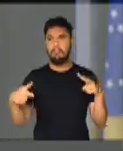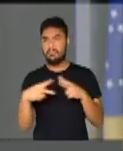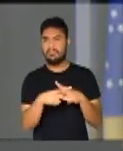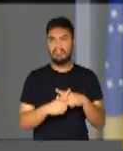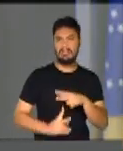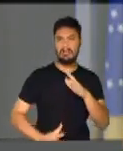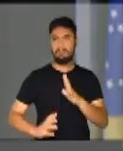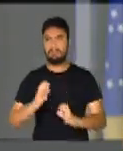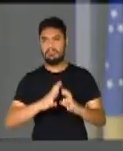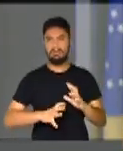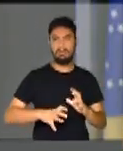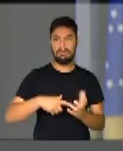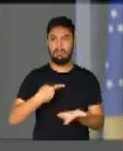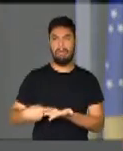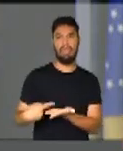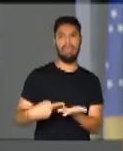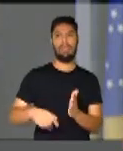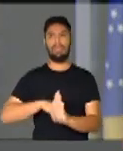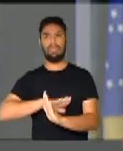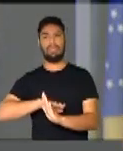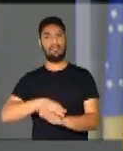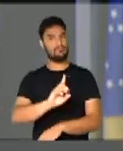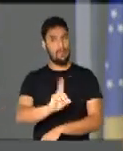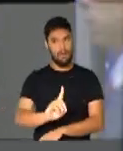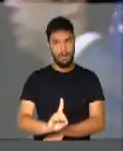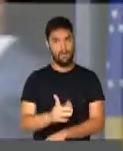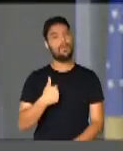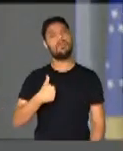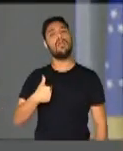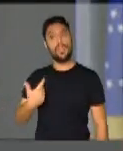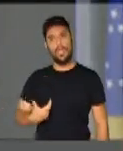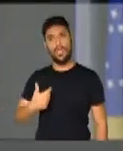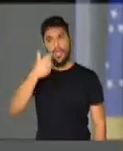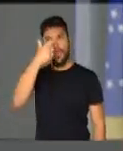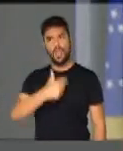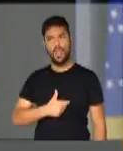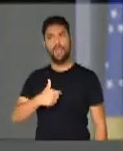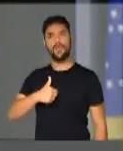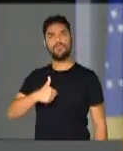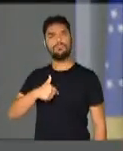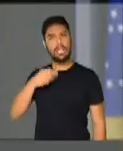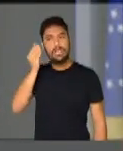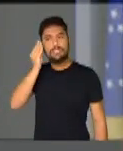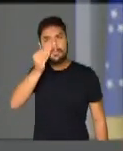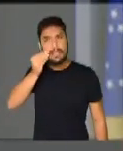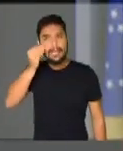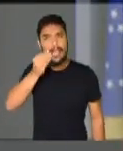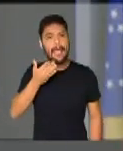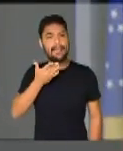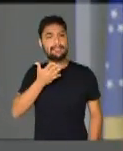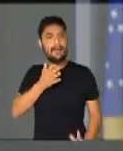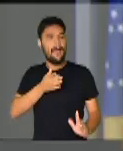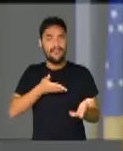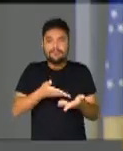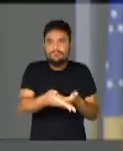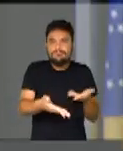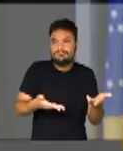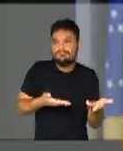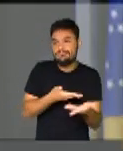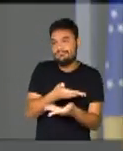conflito inegociável. Vou utilizar toda a minha capacidade de diálogo para que a gente